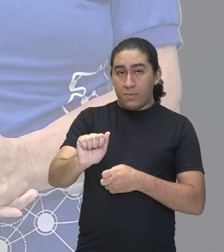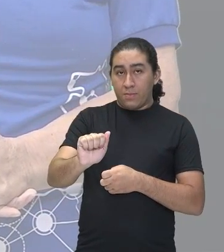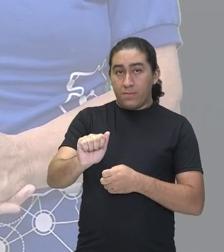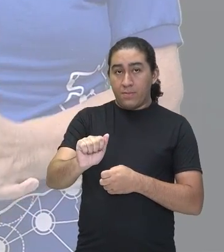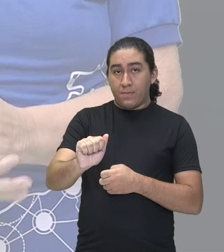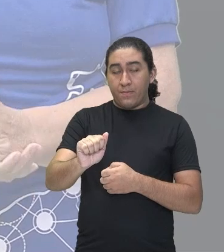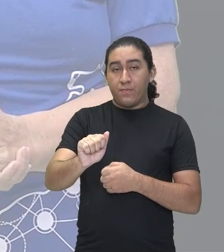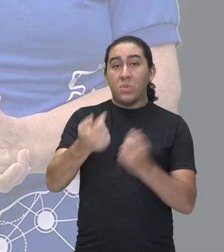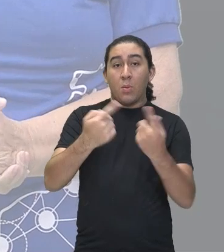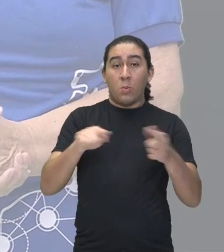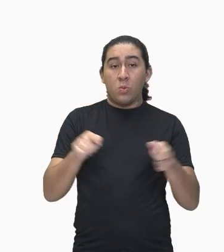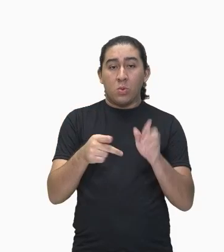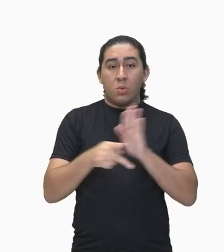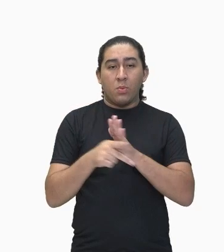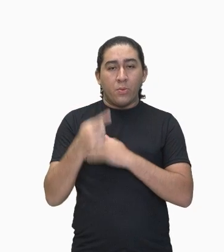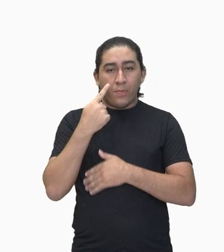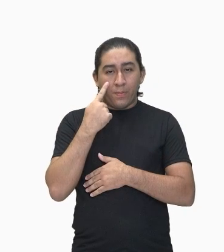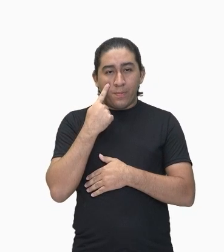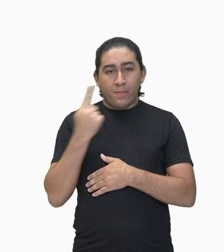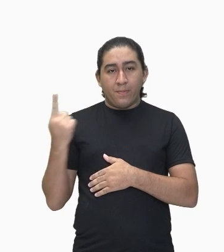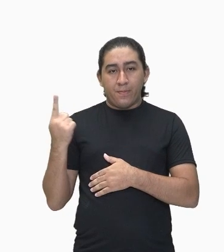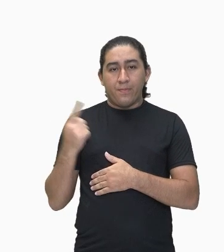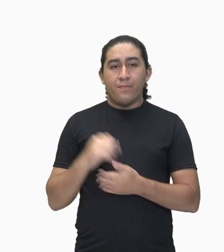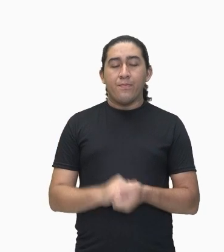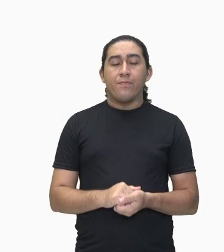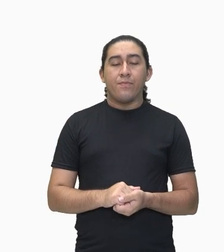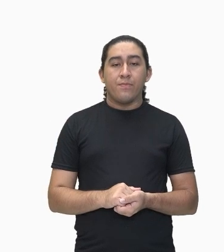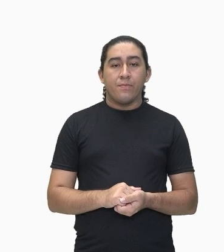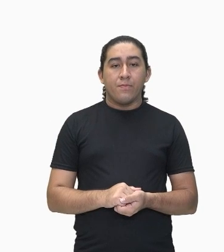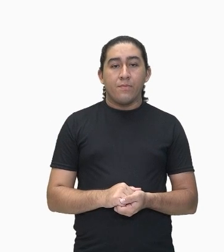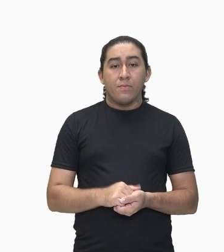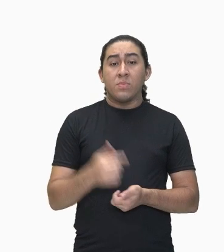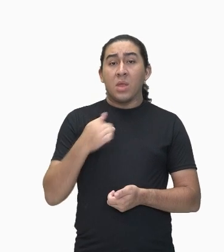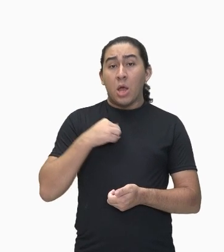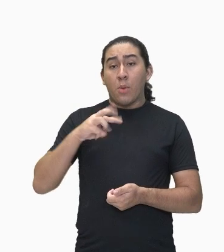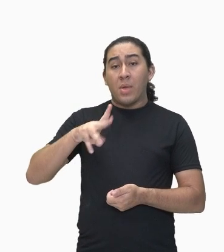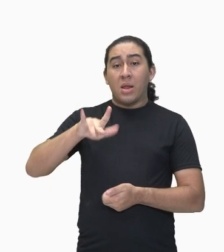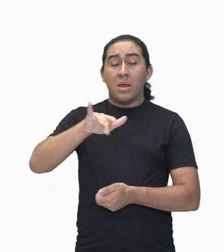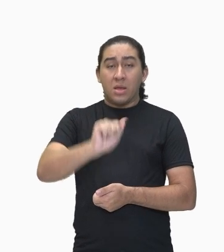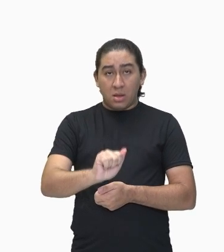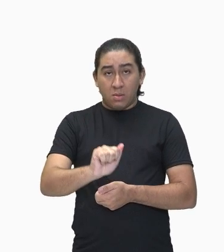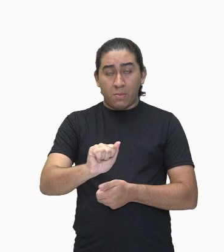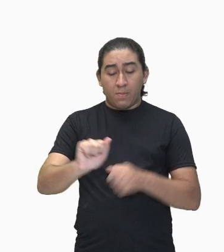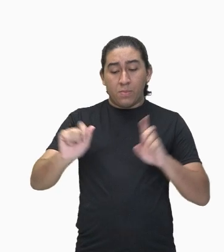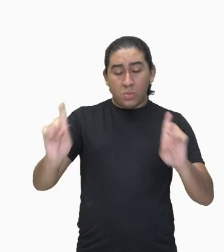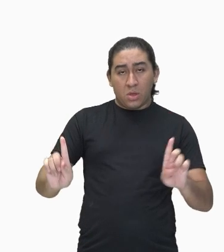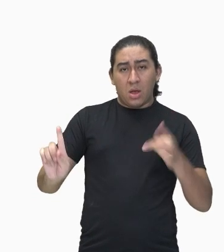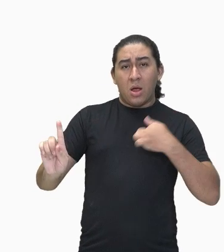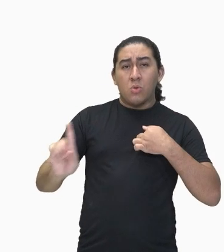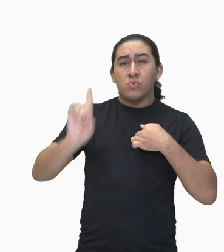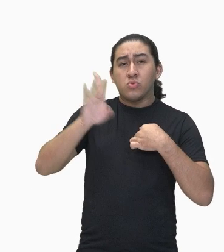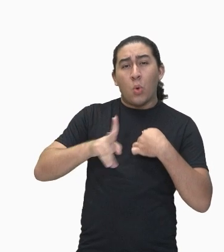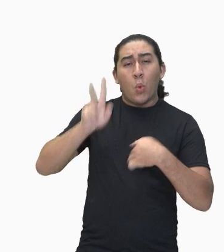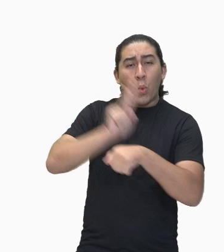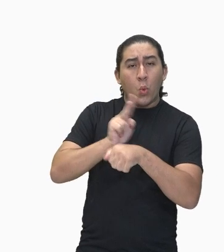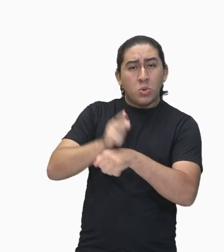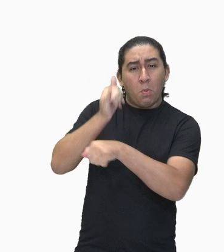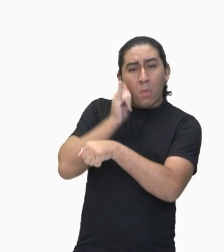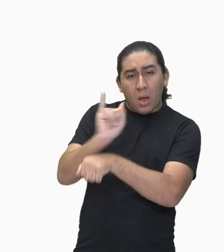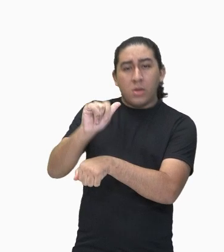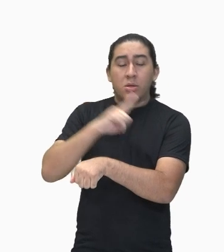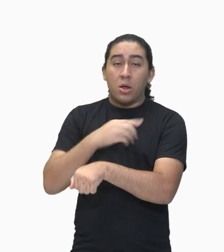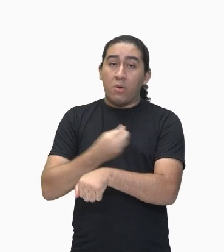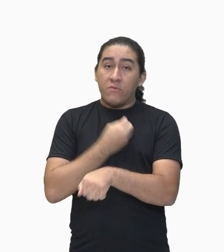de Dirceu. Vamos ver? Lira 1. Eu, Marília, não sou algum vaqueiro que viva de guardar